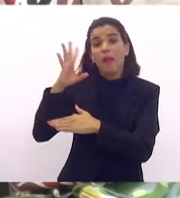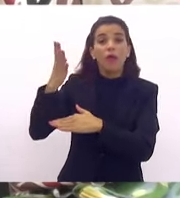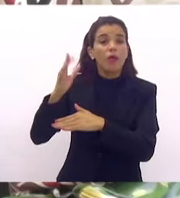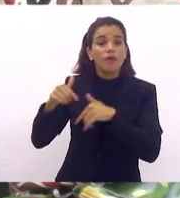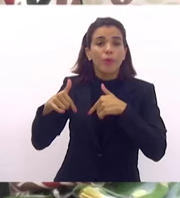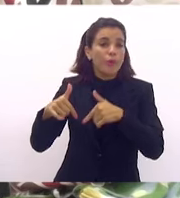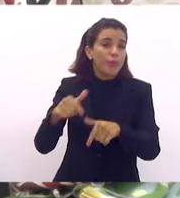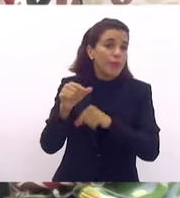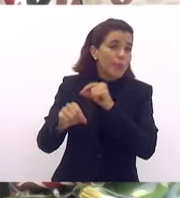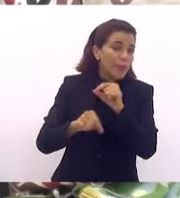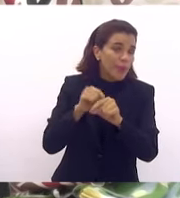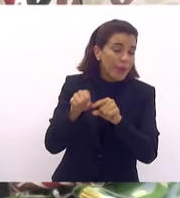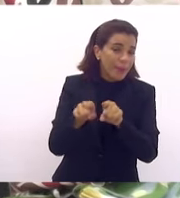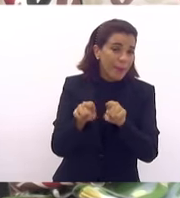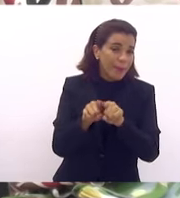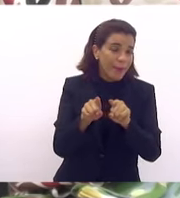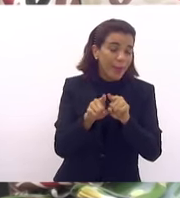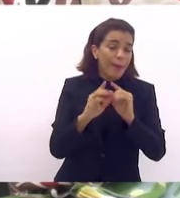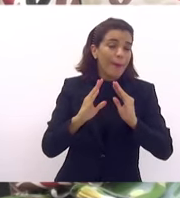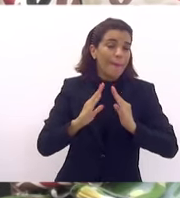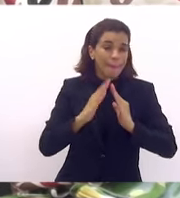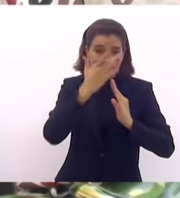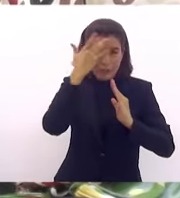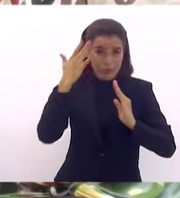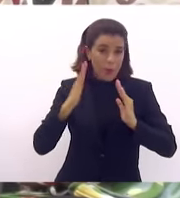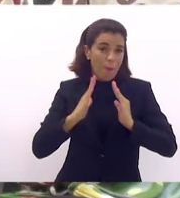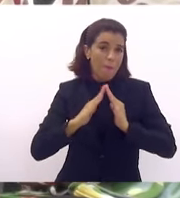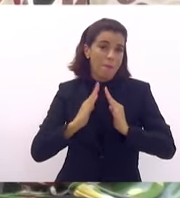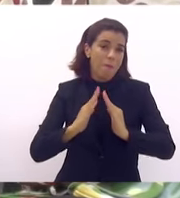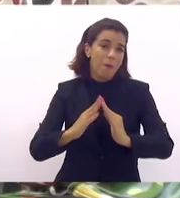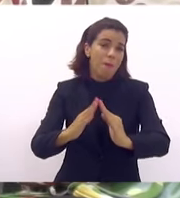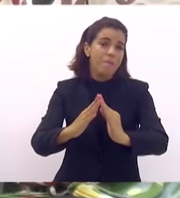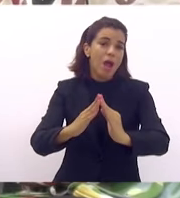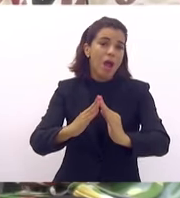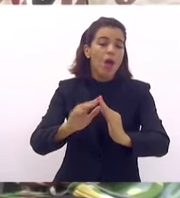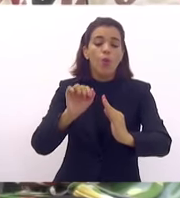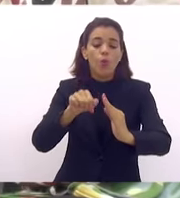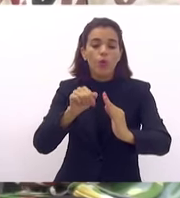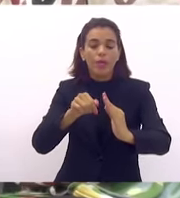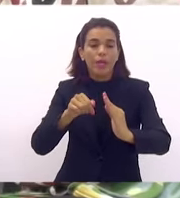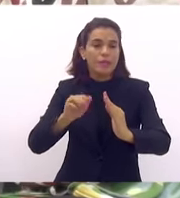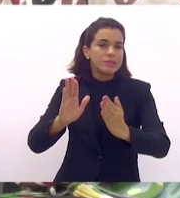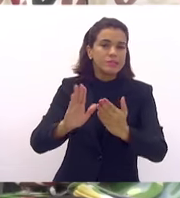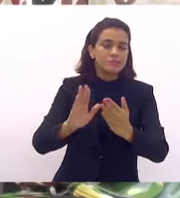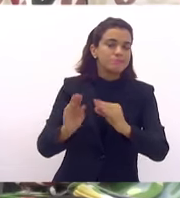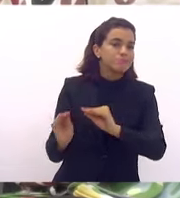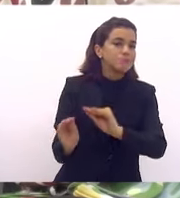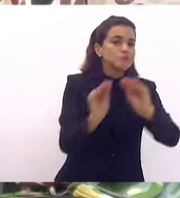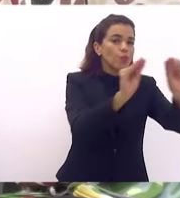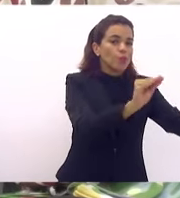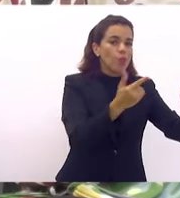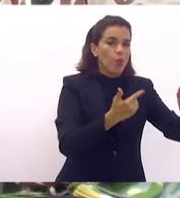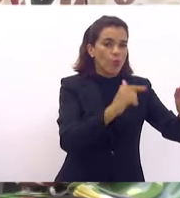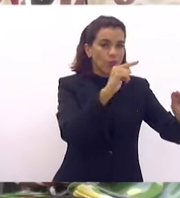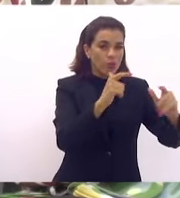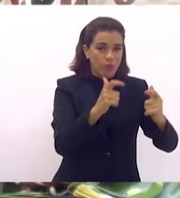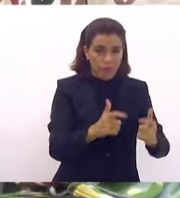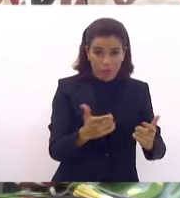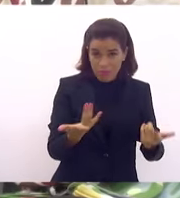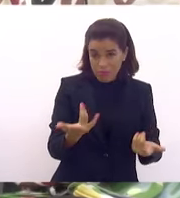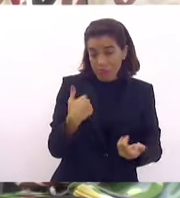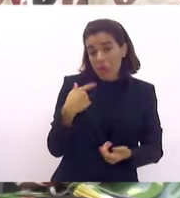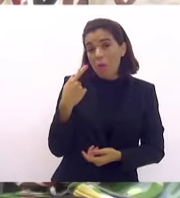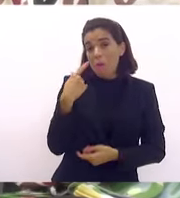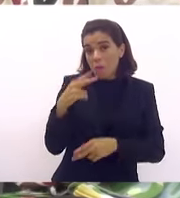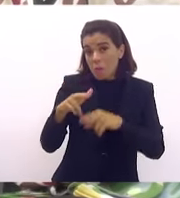os moradores saírem ali das ruas de chão. Então, assim, a gente está estudando uma possibilidade de fazer esse projeto de